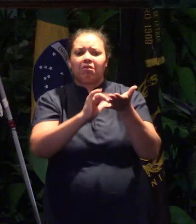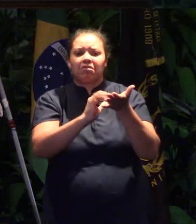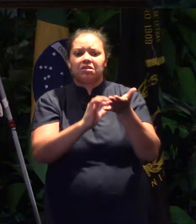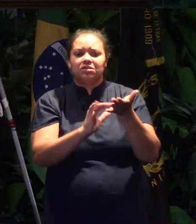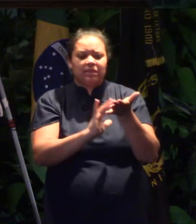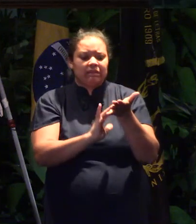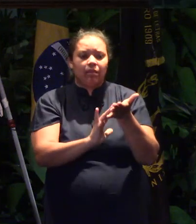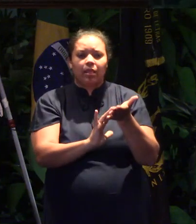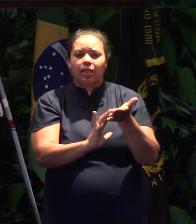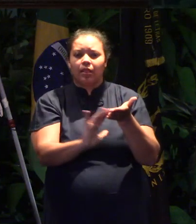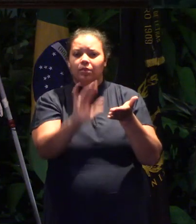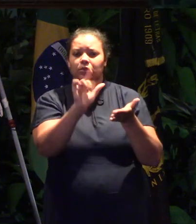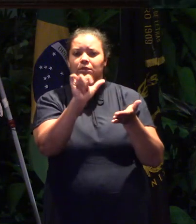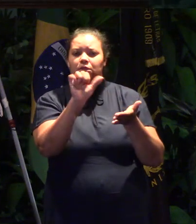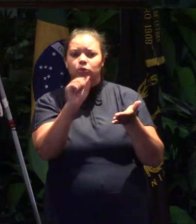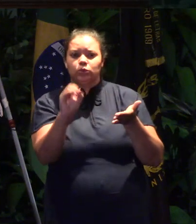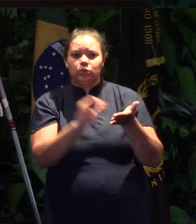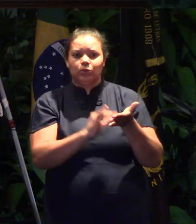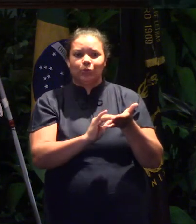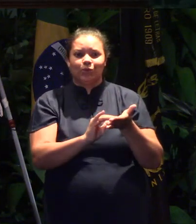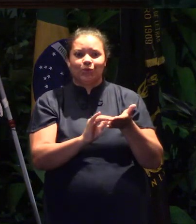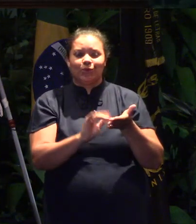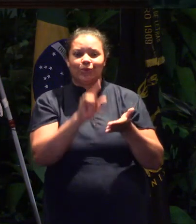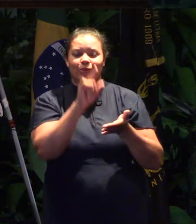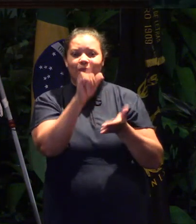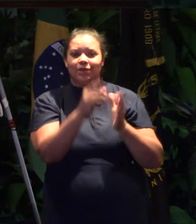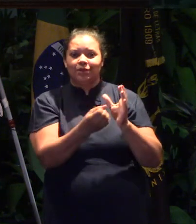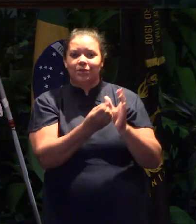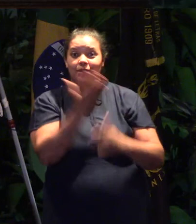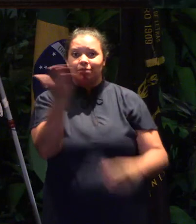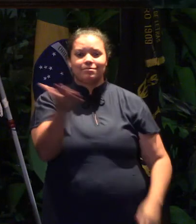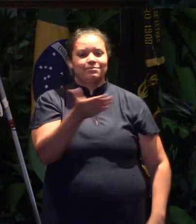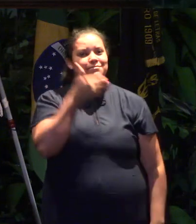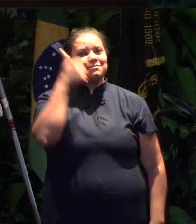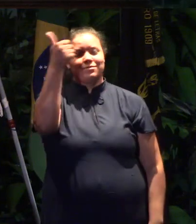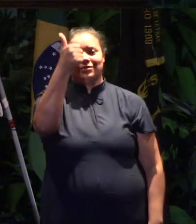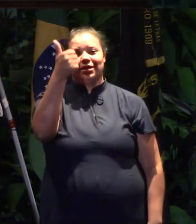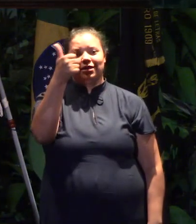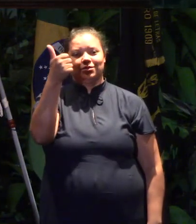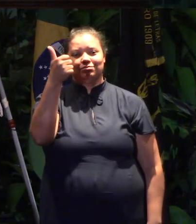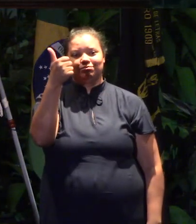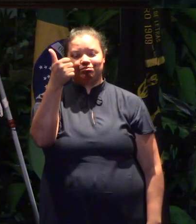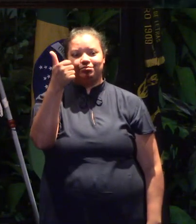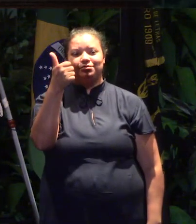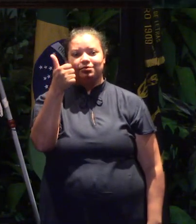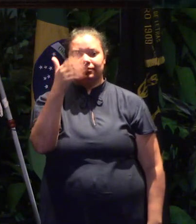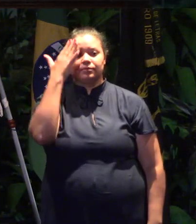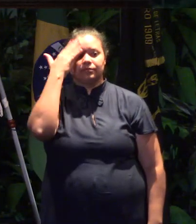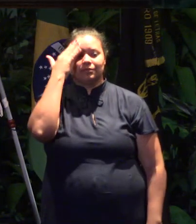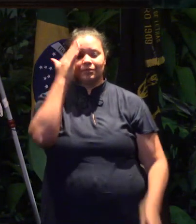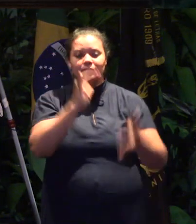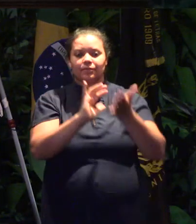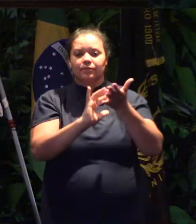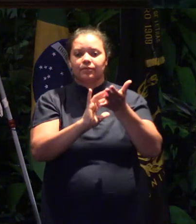tela é toda lisa? Mal sabia que eles estavam inventando um sistema mais acessível do que qualquer outro já teve. Então, assim, onde tocar